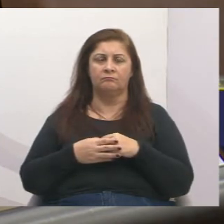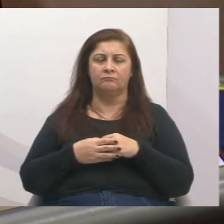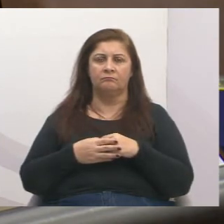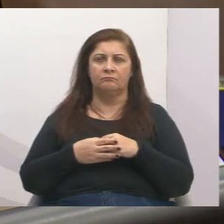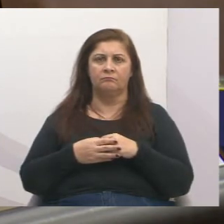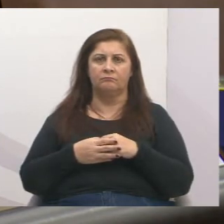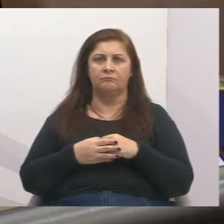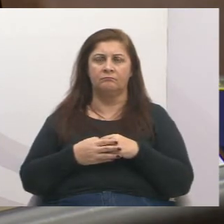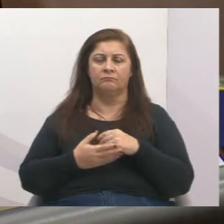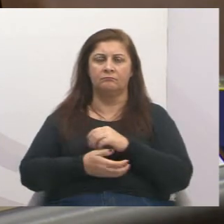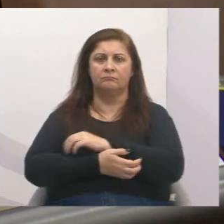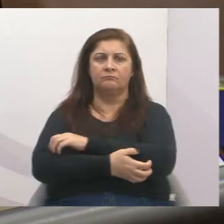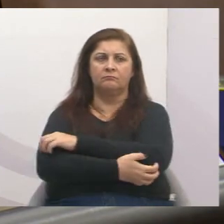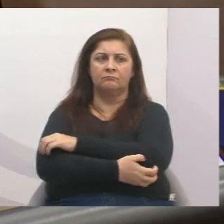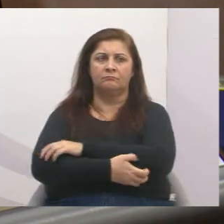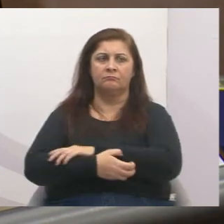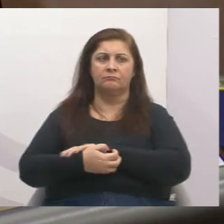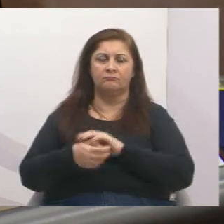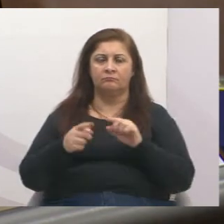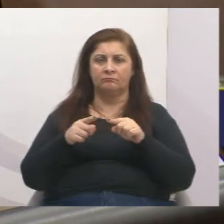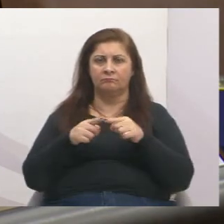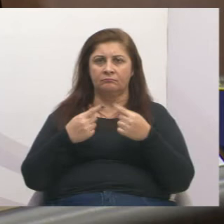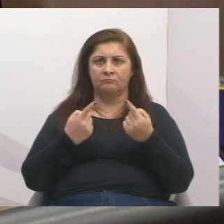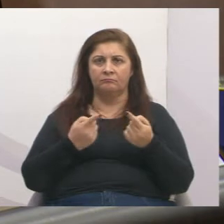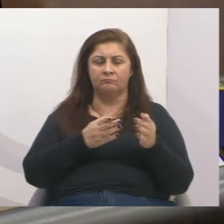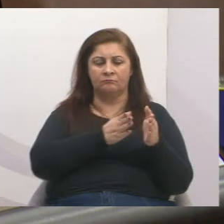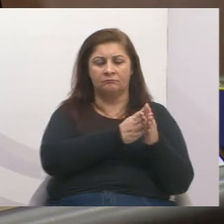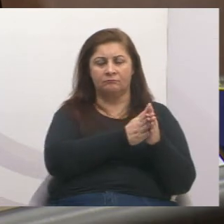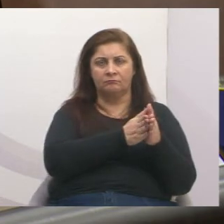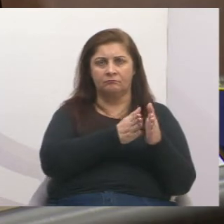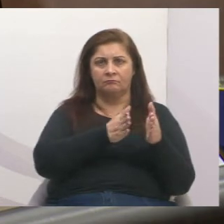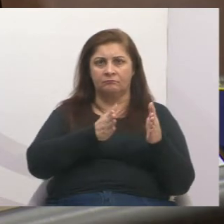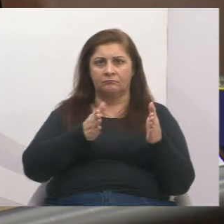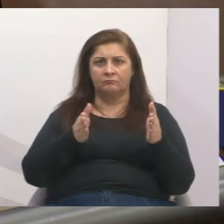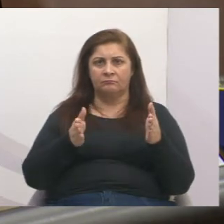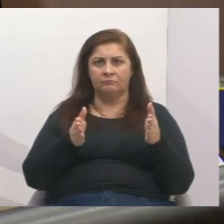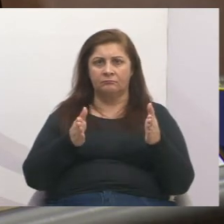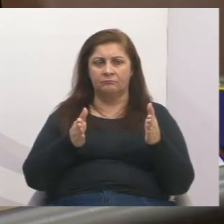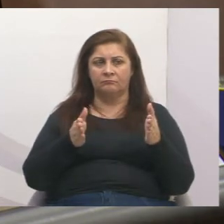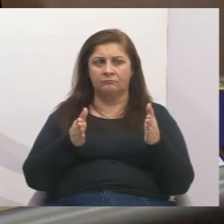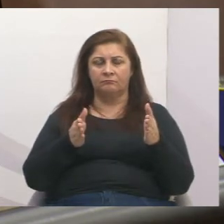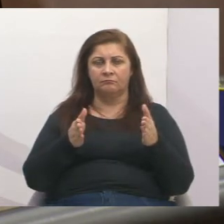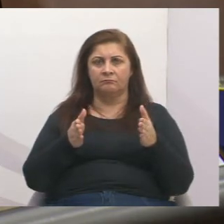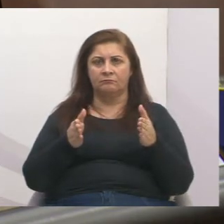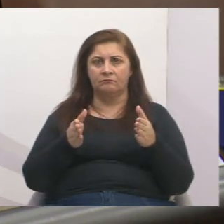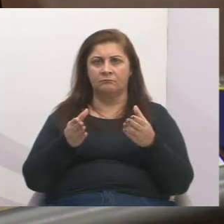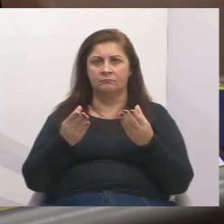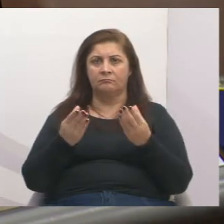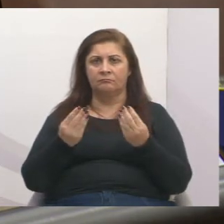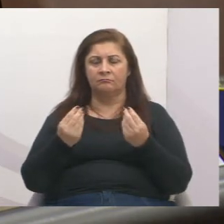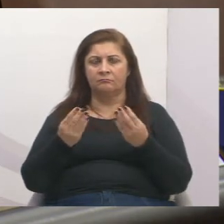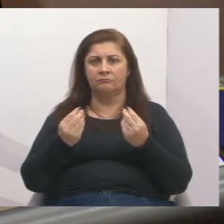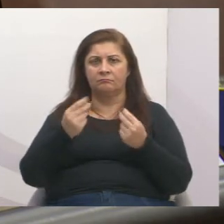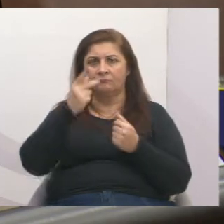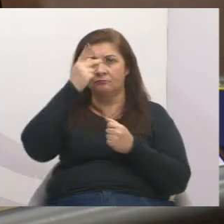bom? Nesse tempo, a minha lide foi com milhares de correligionários. A APPREM,